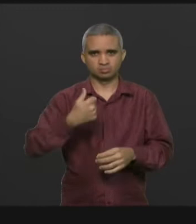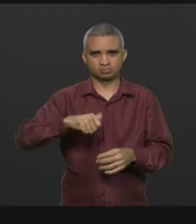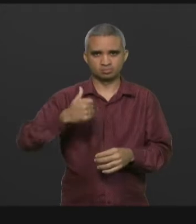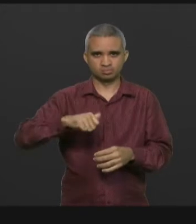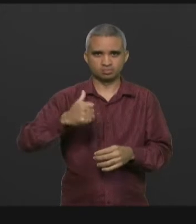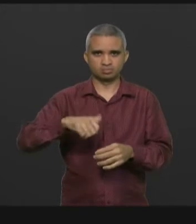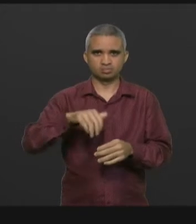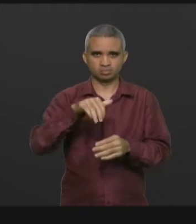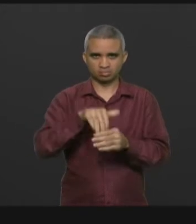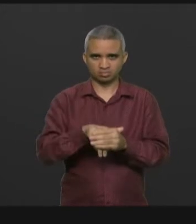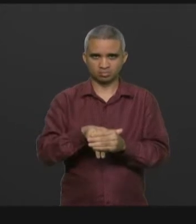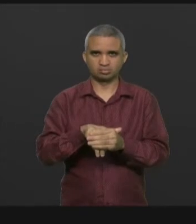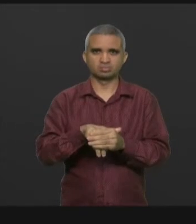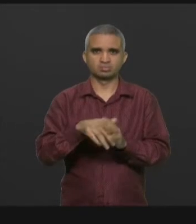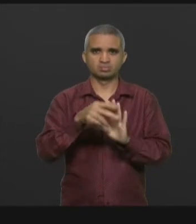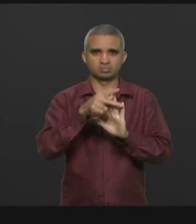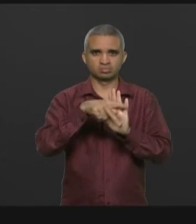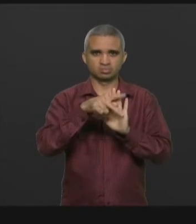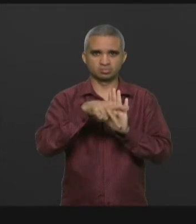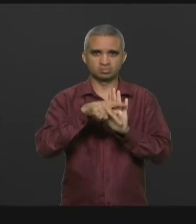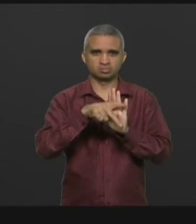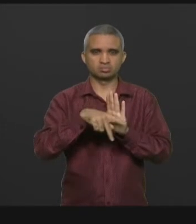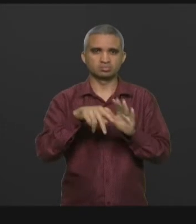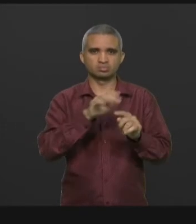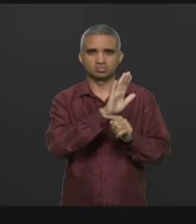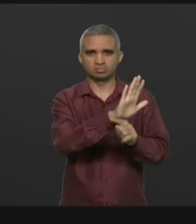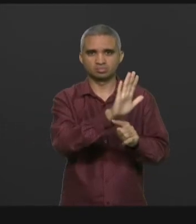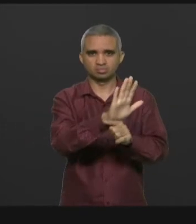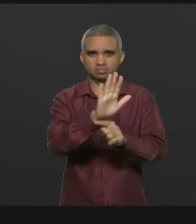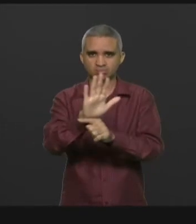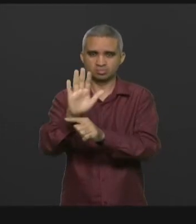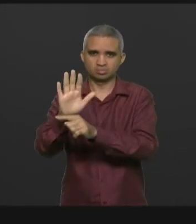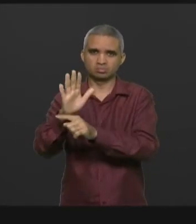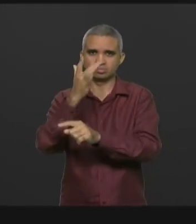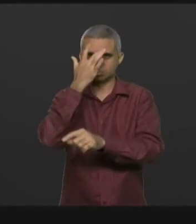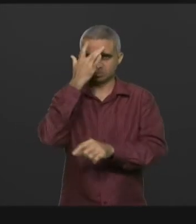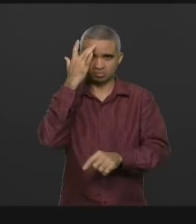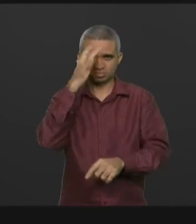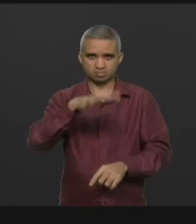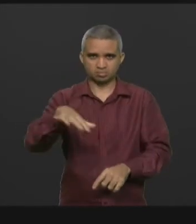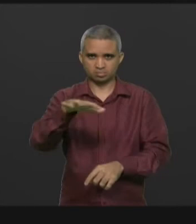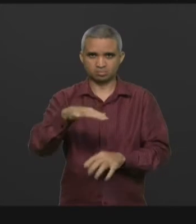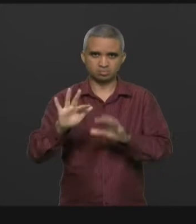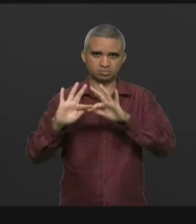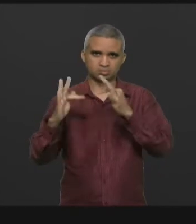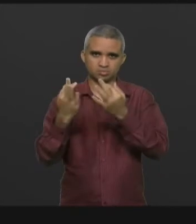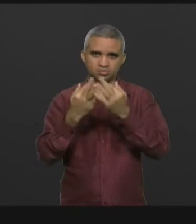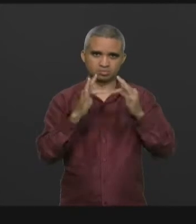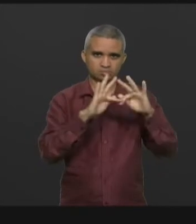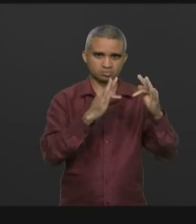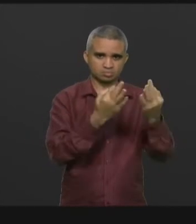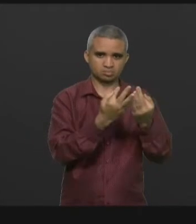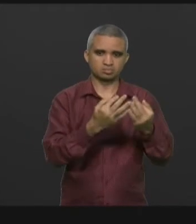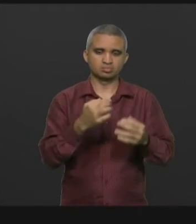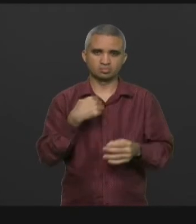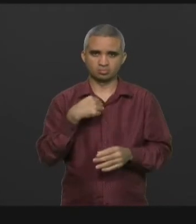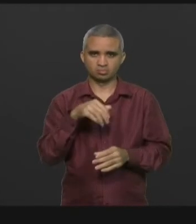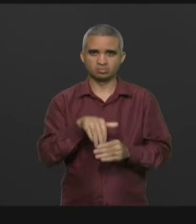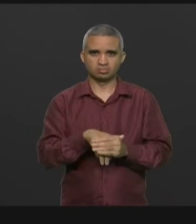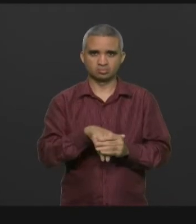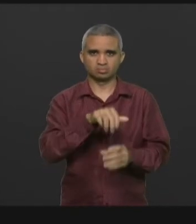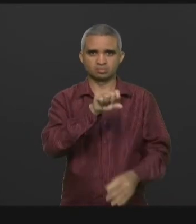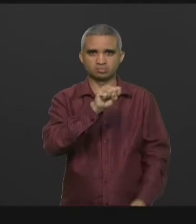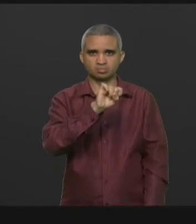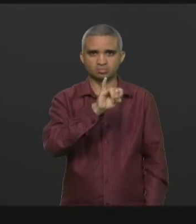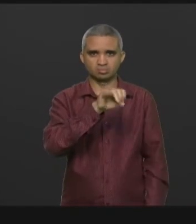possamos votar esse projeto que vai beneficiar aí, se Deus quiser, muitas pessoas, muitas famílias. Então, eu voto a favor, fazendo